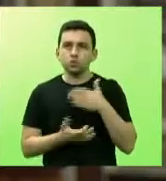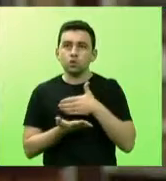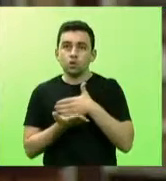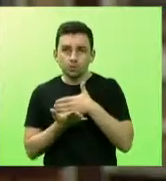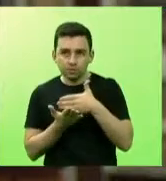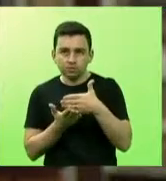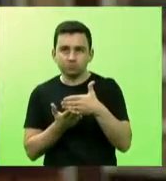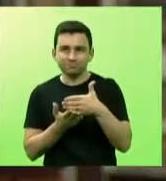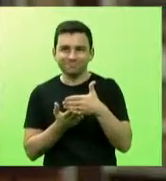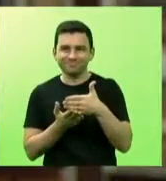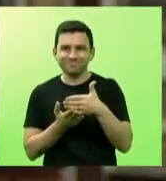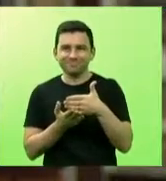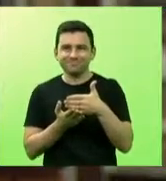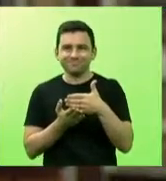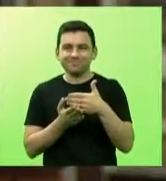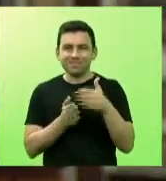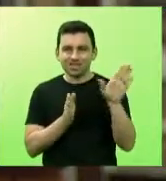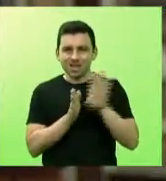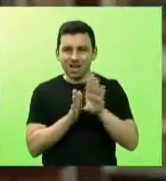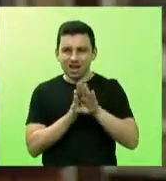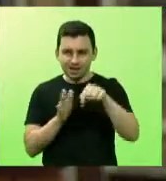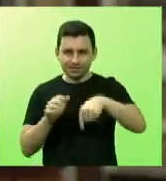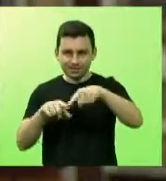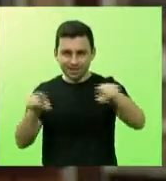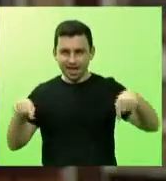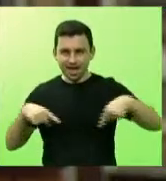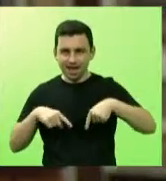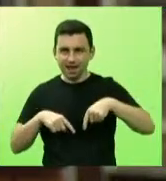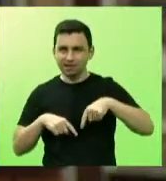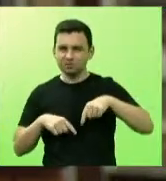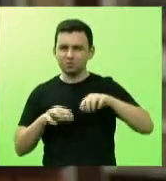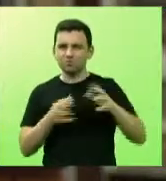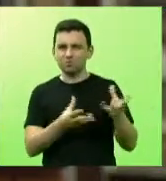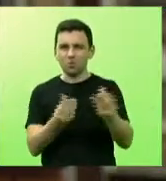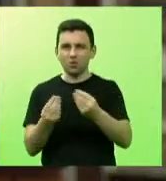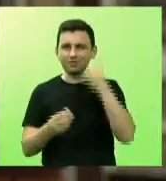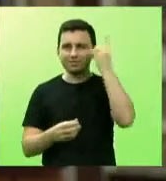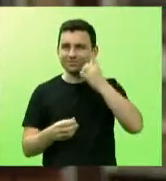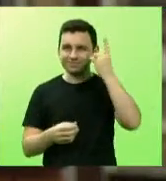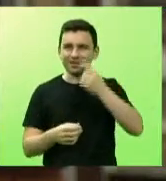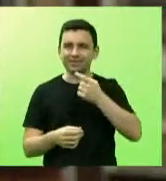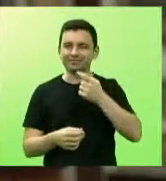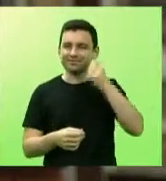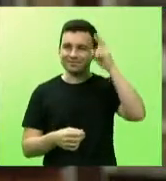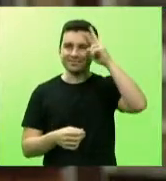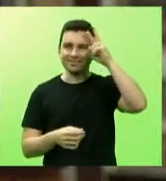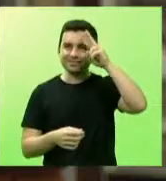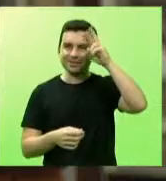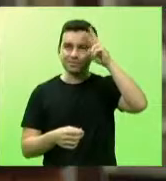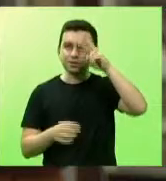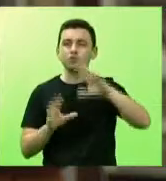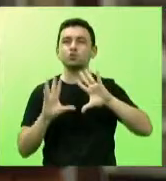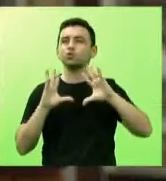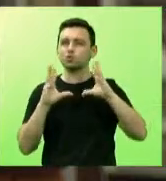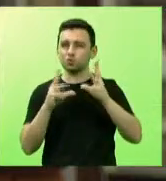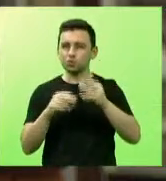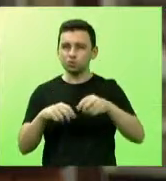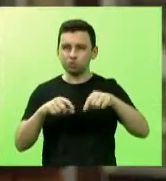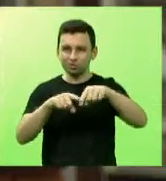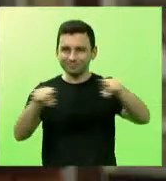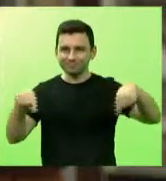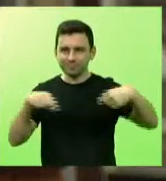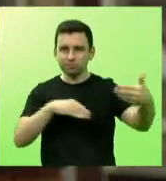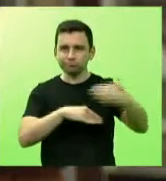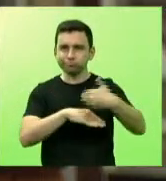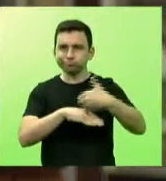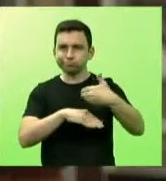nós começamos a receber nos nossos gabinetes aqui, eu acredito que vários dos deputados vão se lembrar, porque todos os gabinetes foram